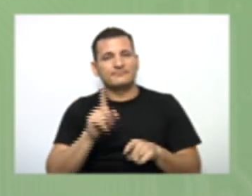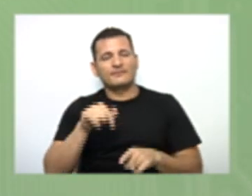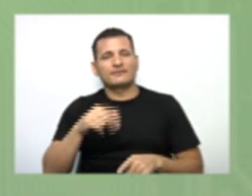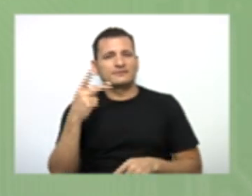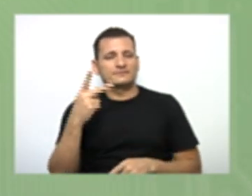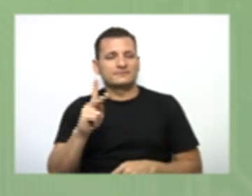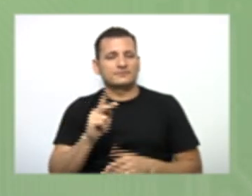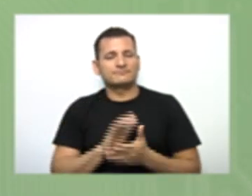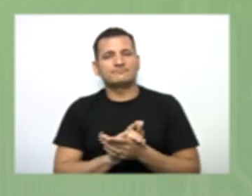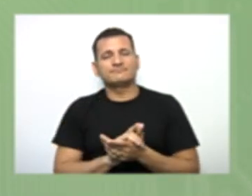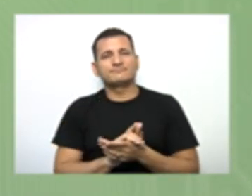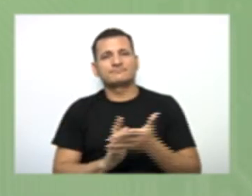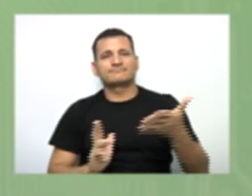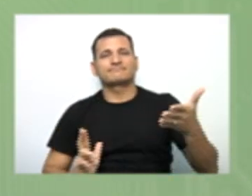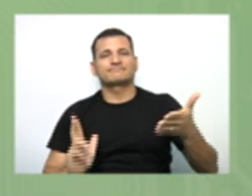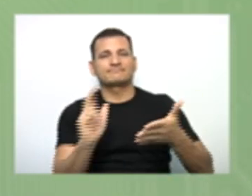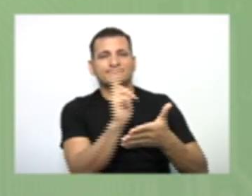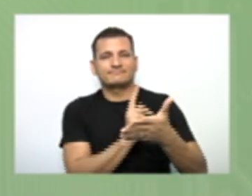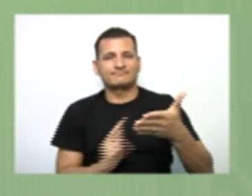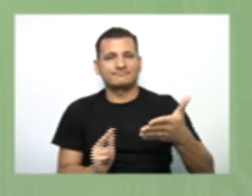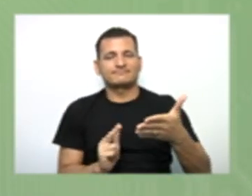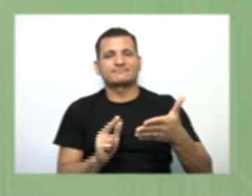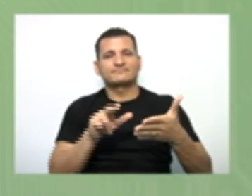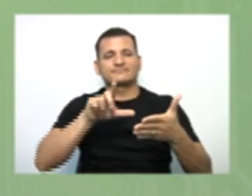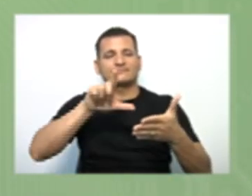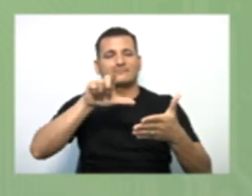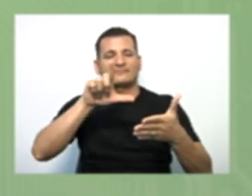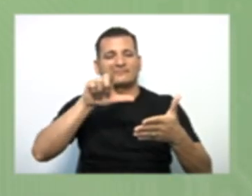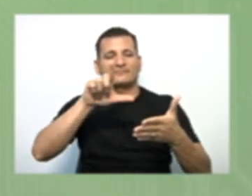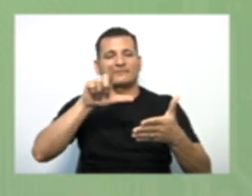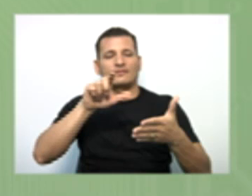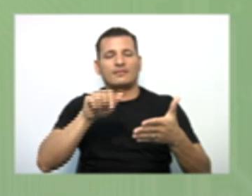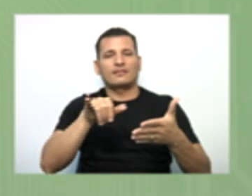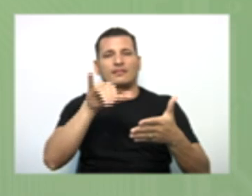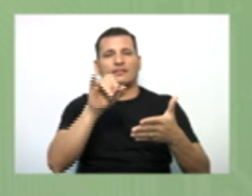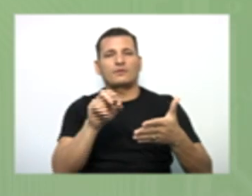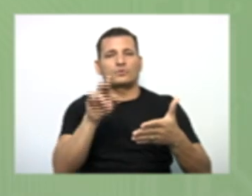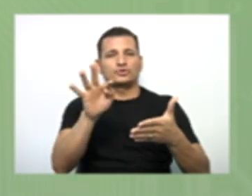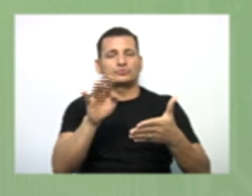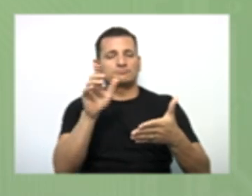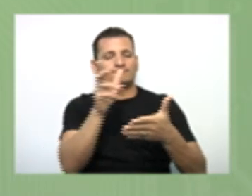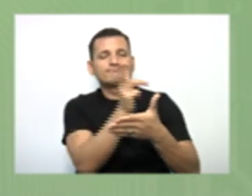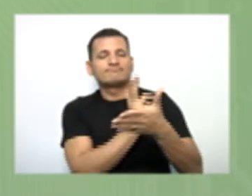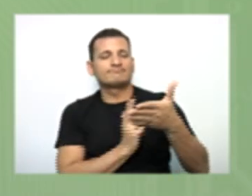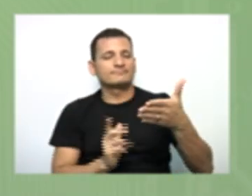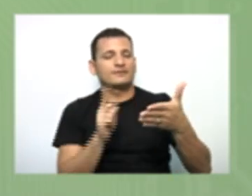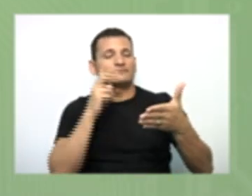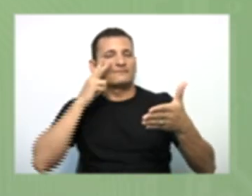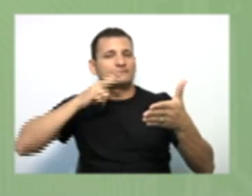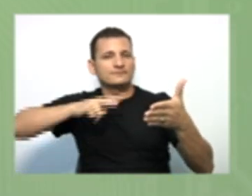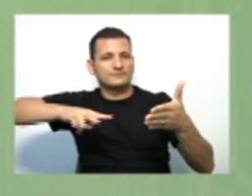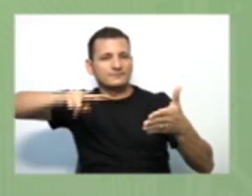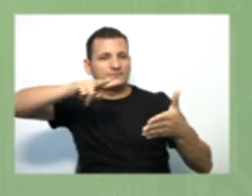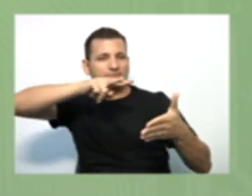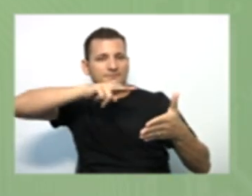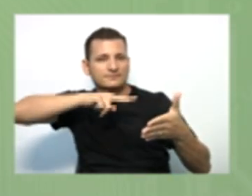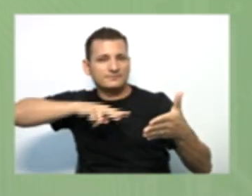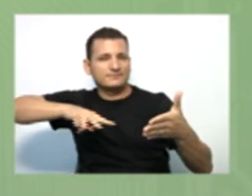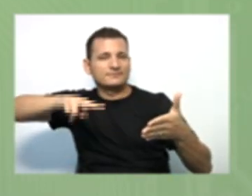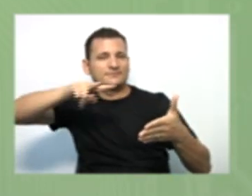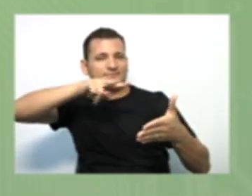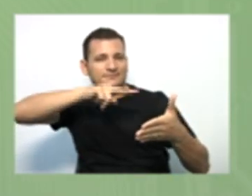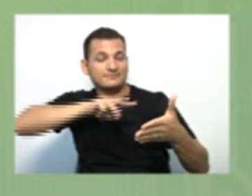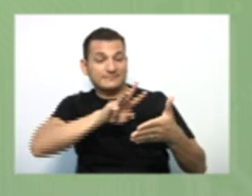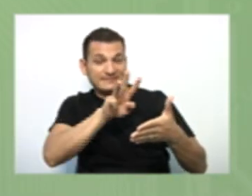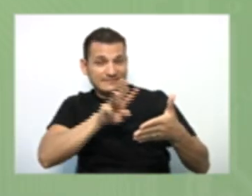seu layout, que é justamente a visibilidade dela, né, a visibilidade da